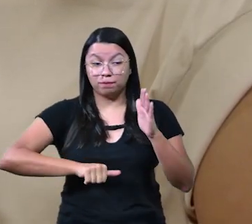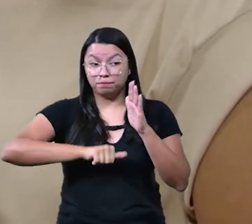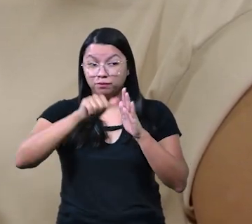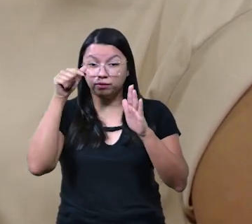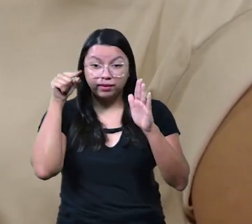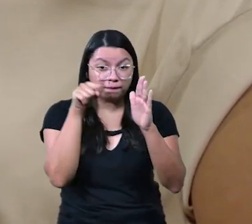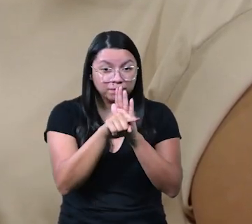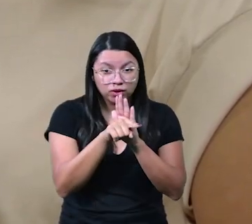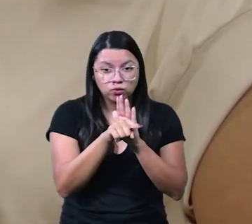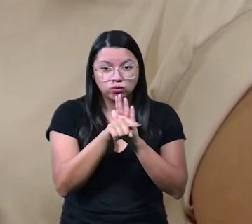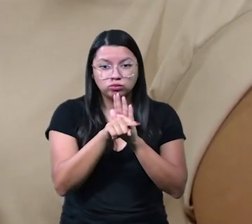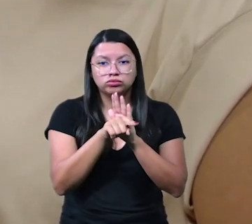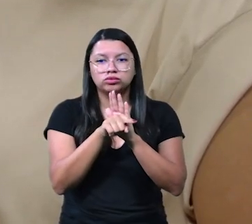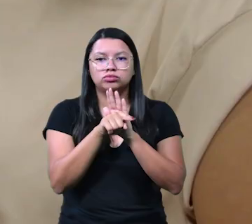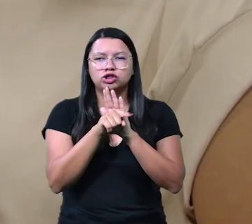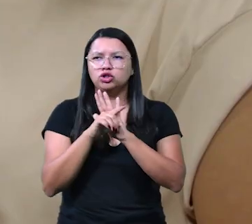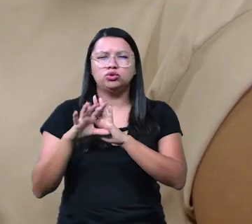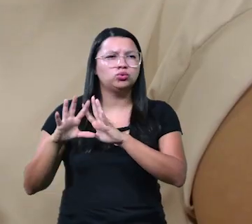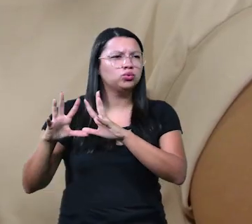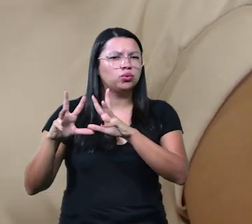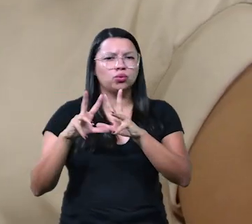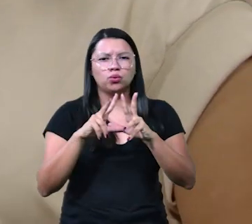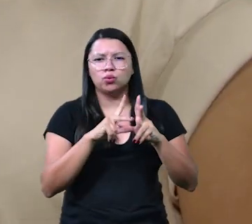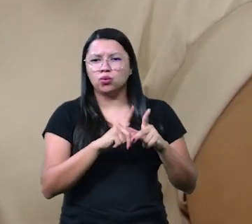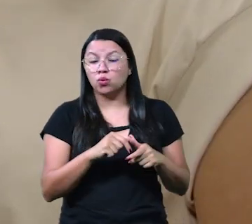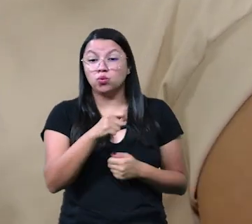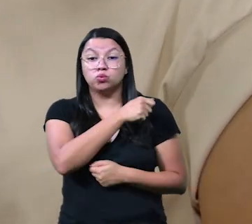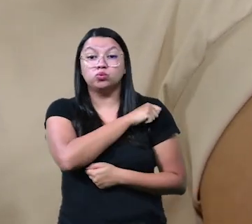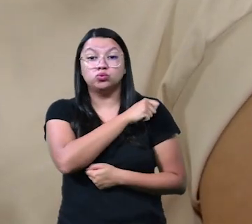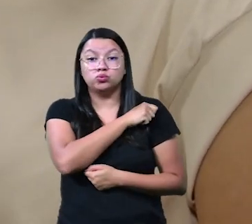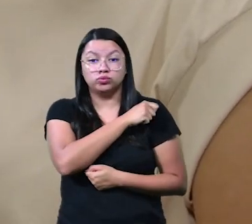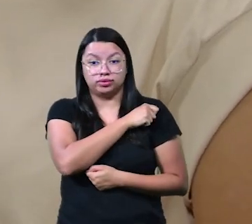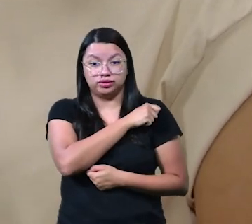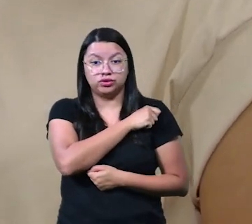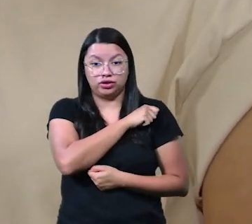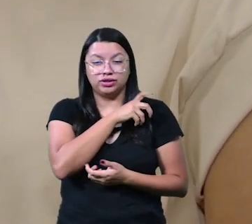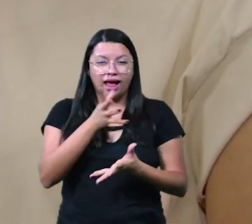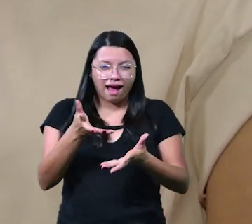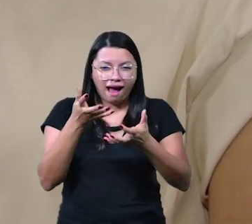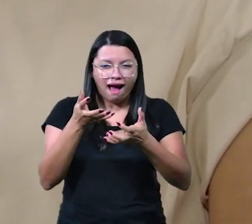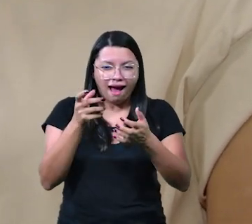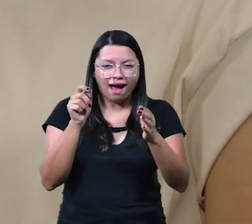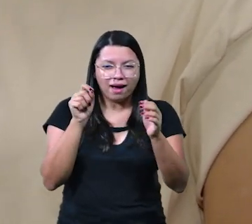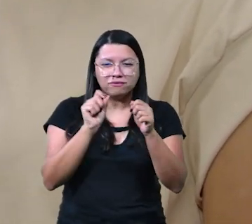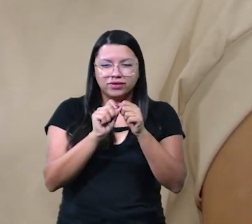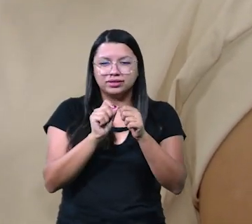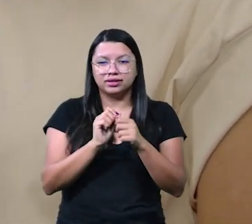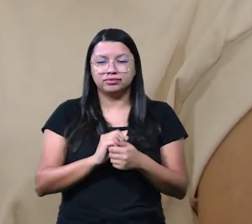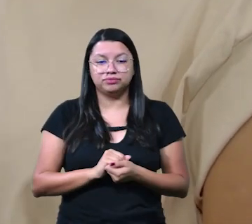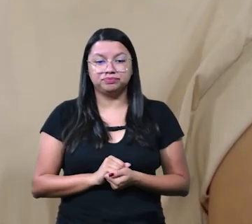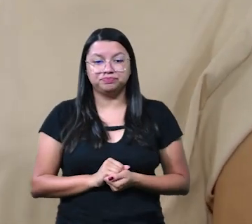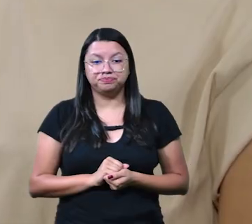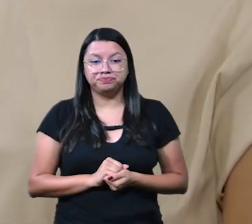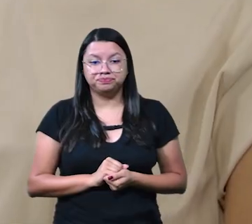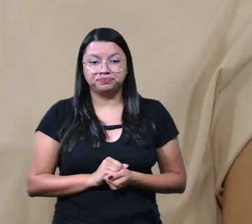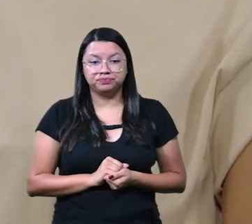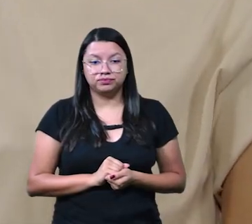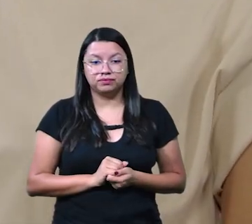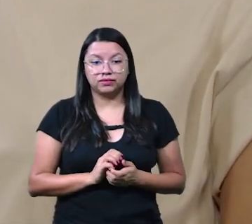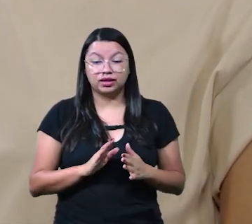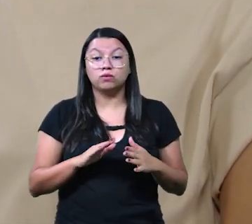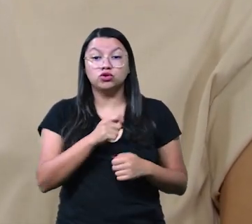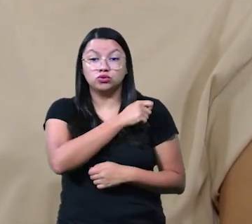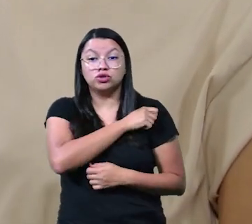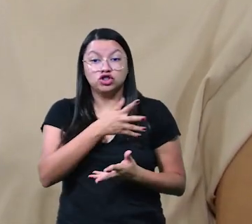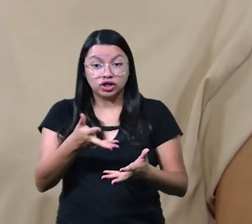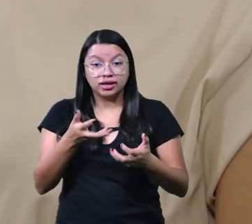que todo indivíduo, né, todo estudante ali que está querendo fazer hotelaria tem que se fazer